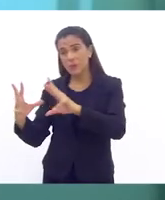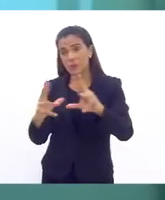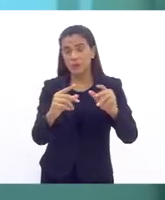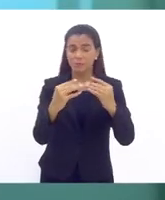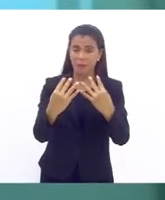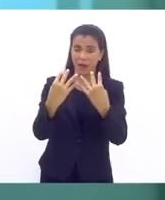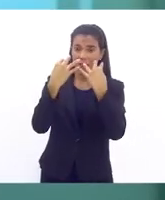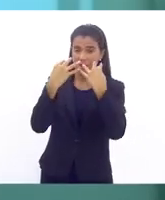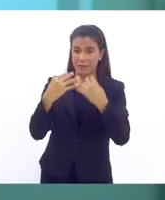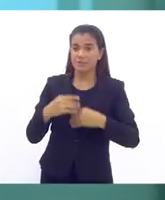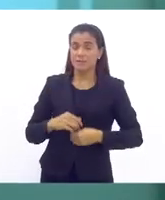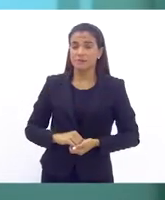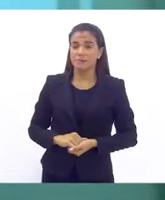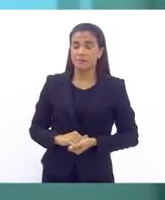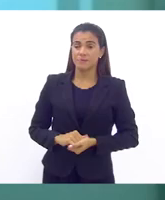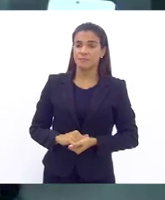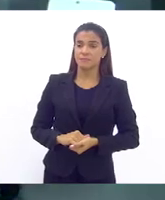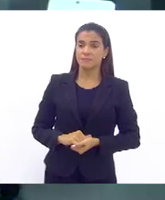atenção